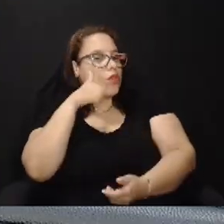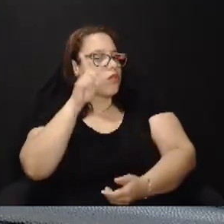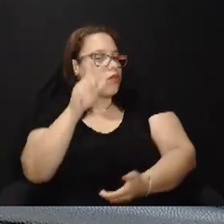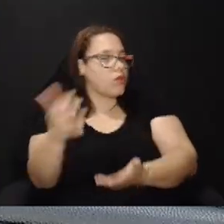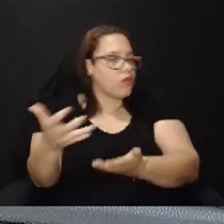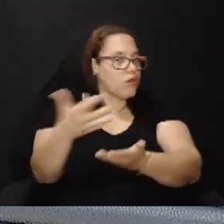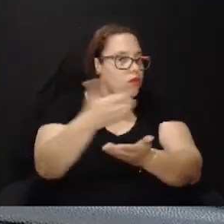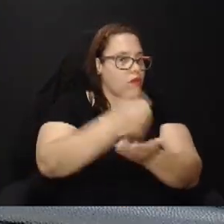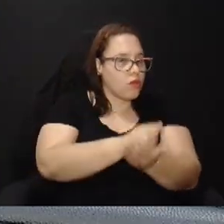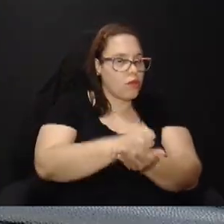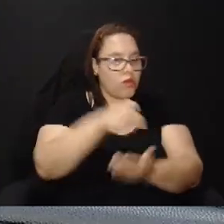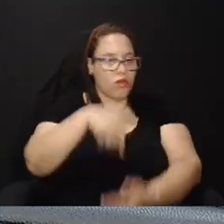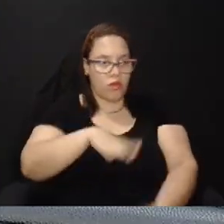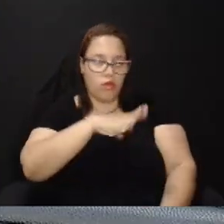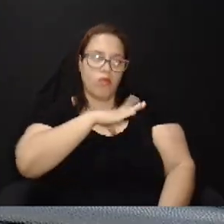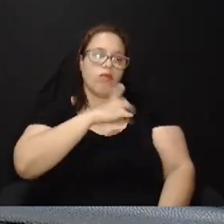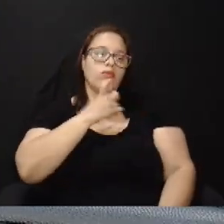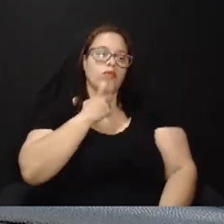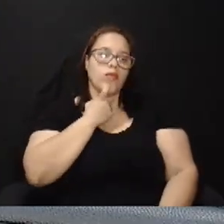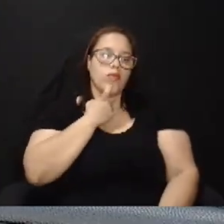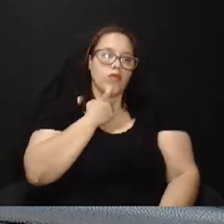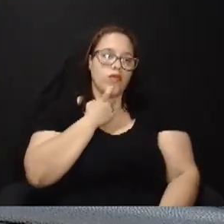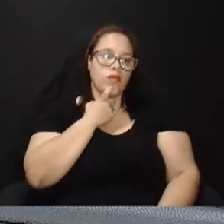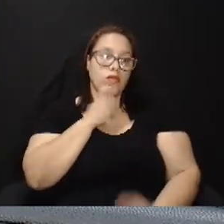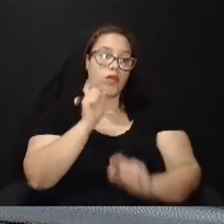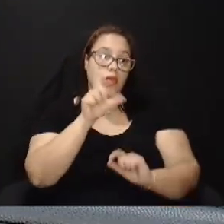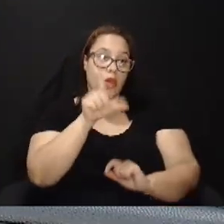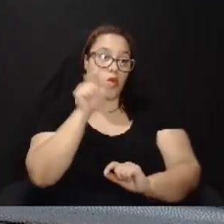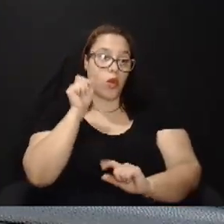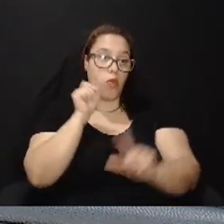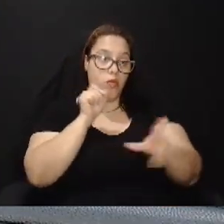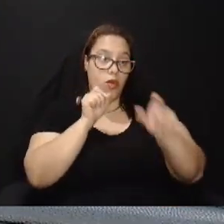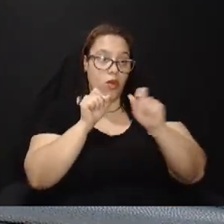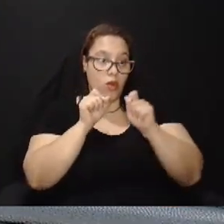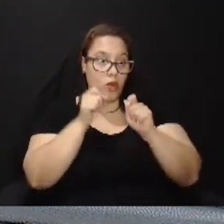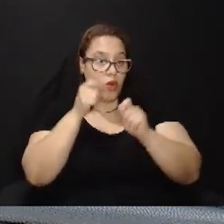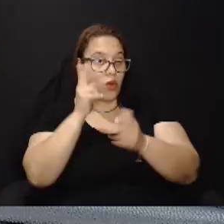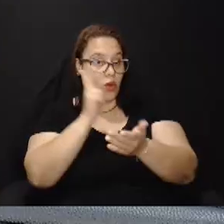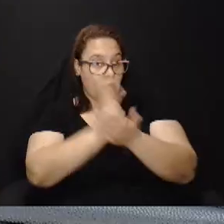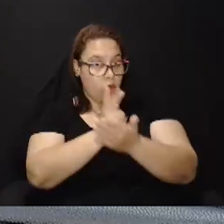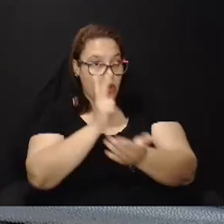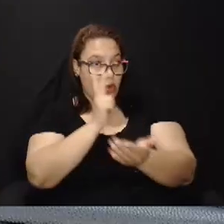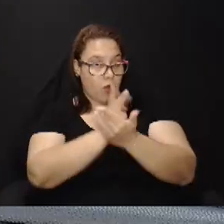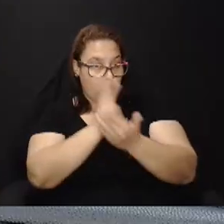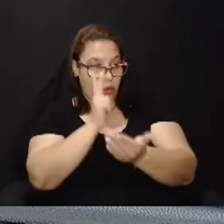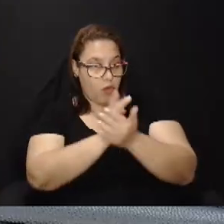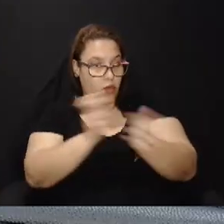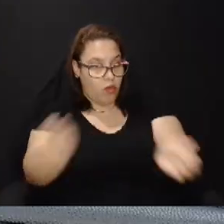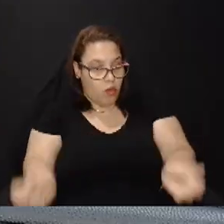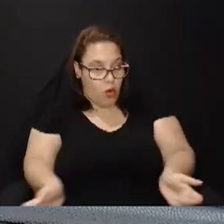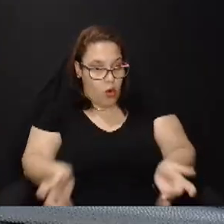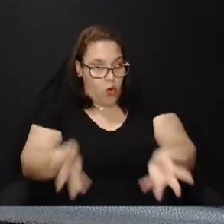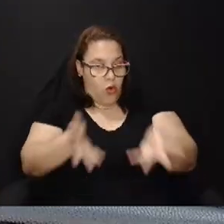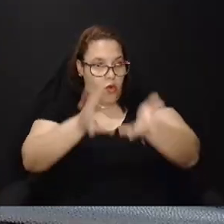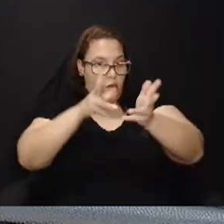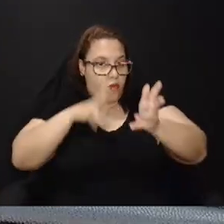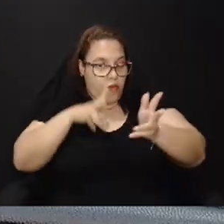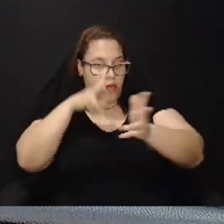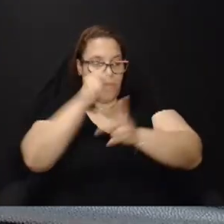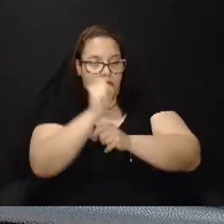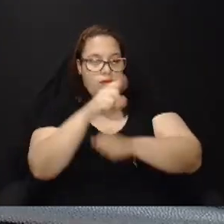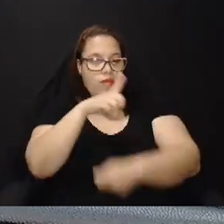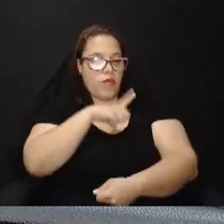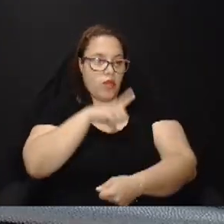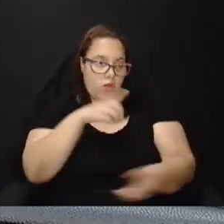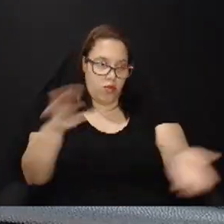a cidade, né, as maneiras, as formas da gente continuar com essa pujança, com essa força toda que nós temos hoje, né,